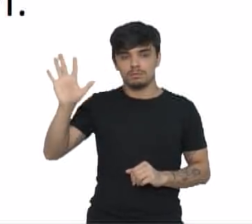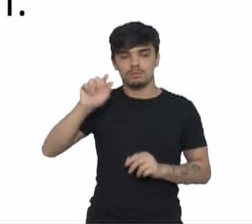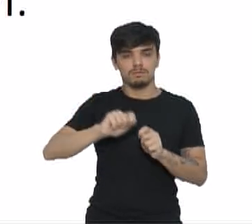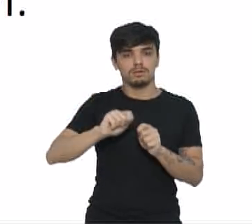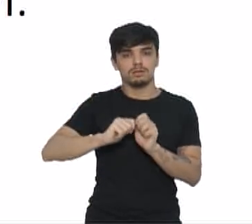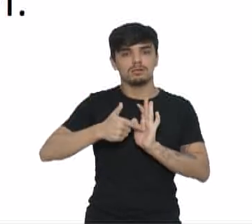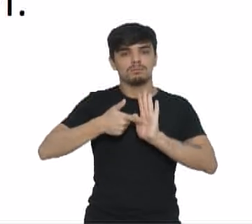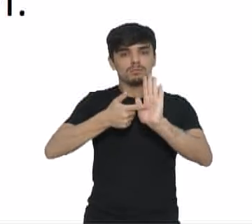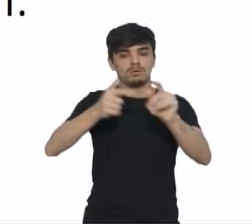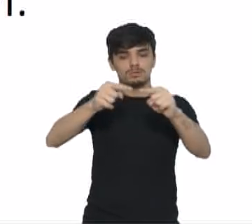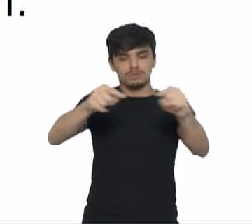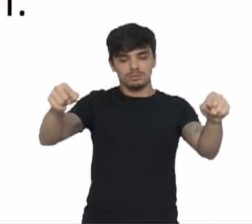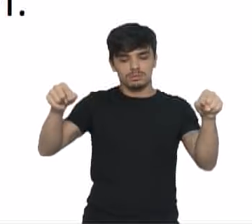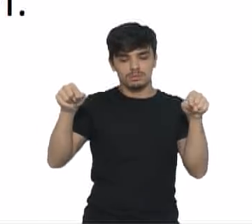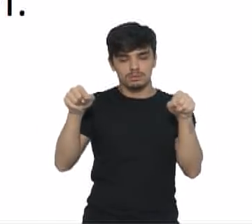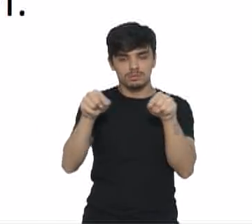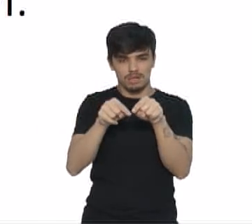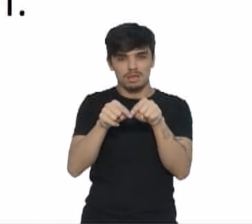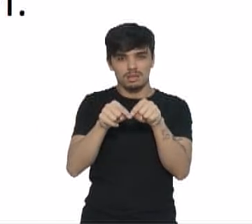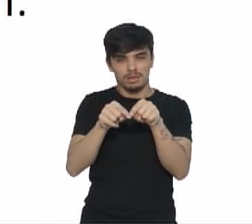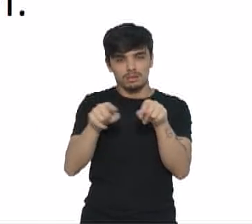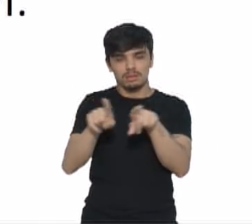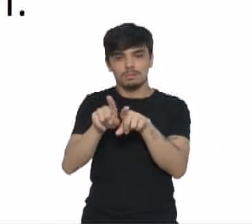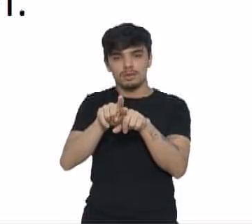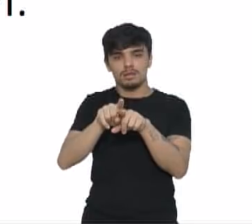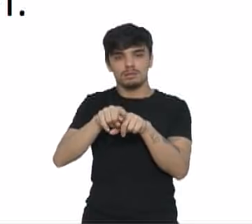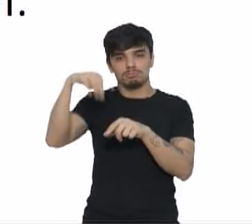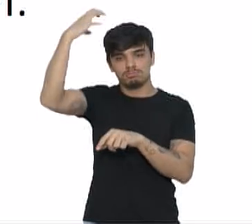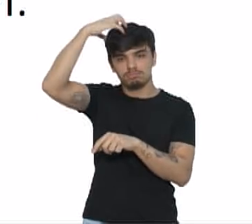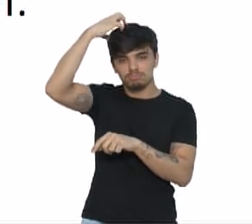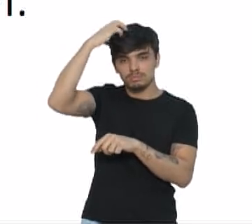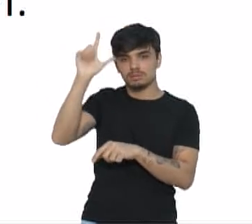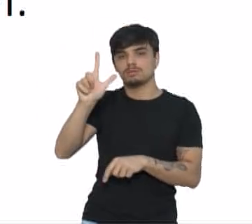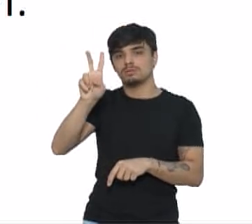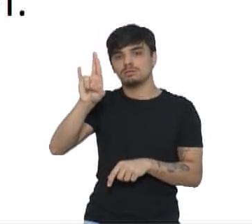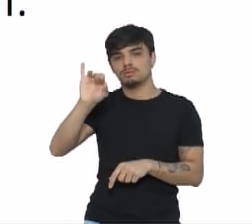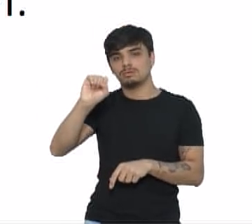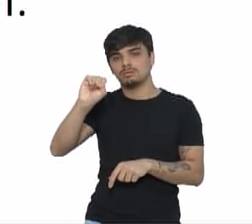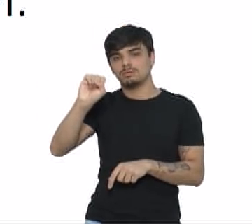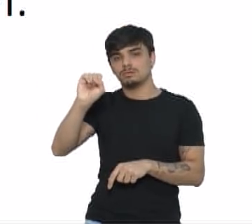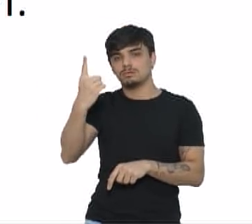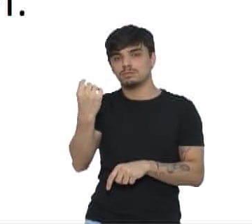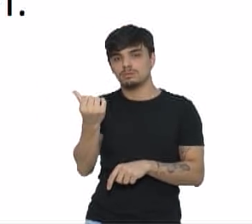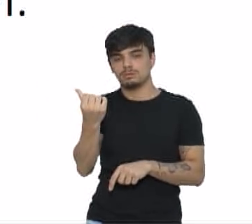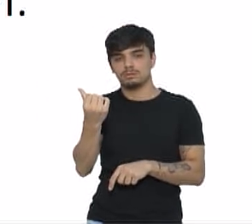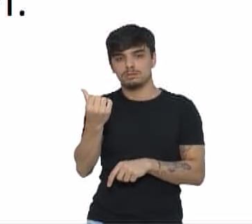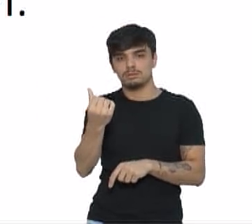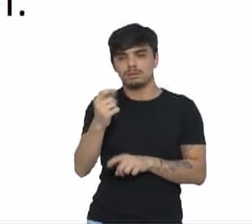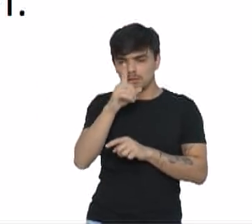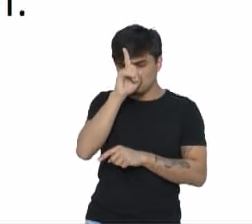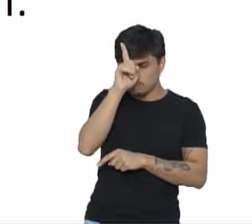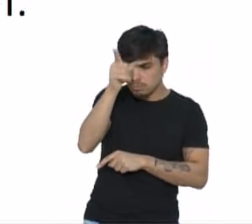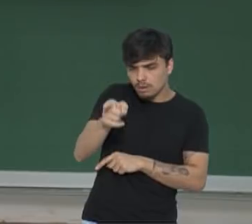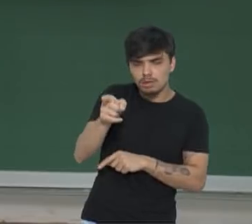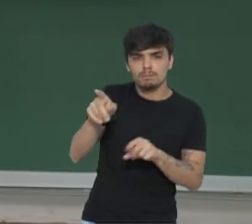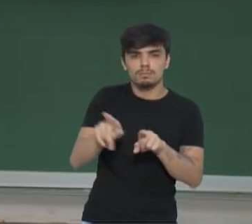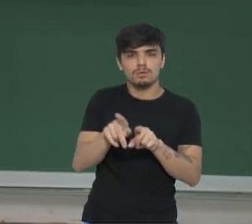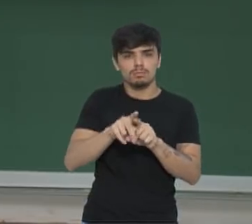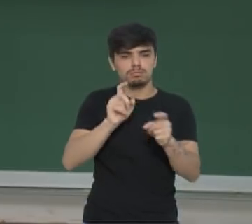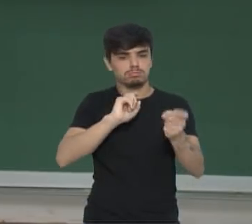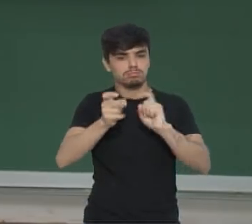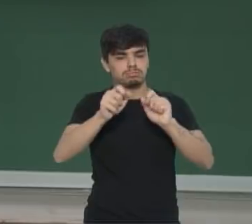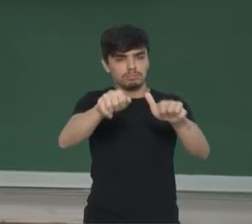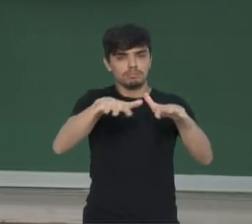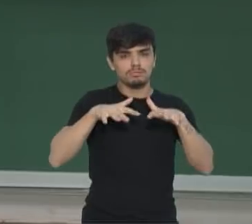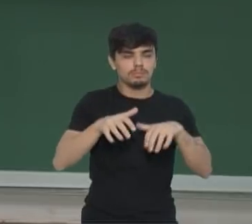em que mostra o Luís XVI sendo julgado pela Convenção Nacional. Certo? Durante seu